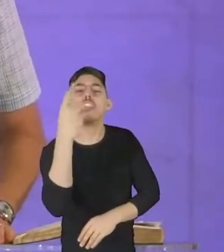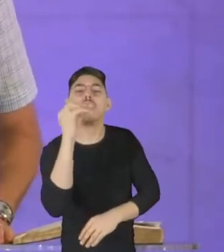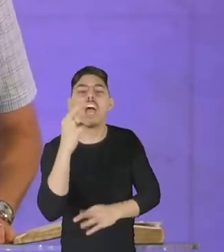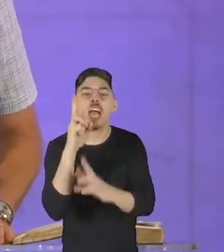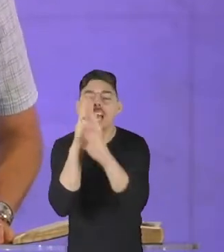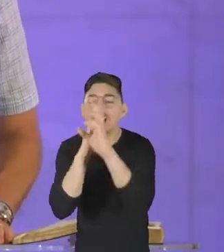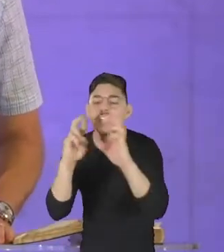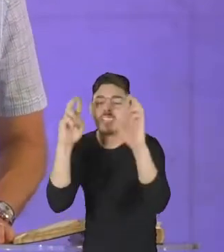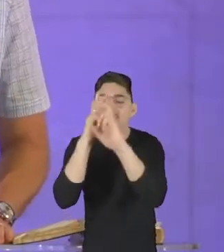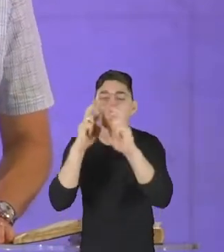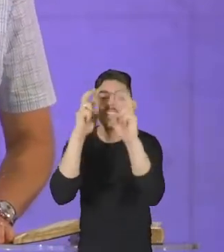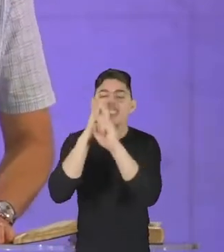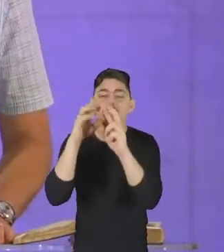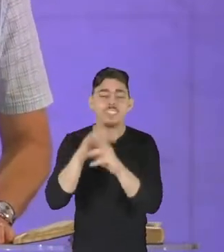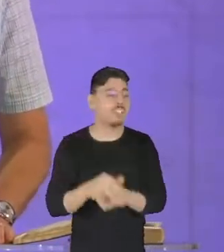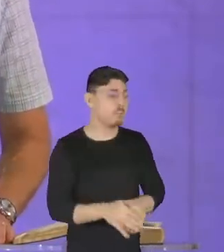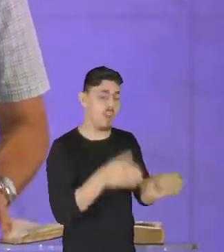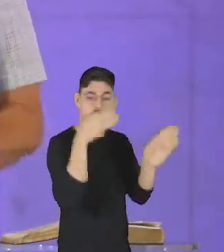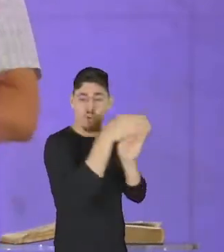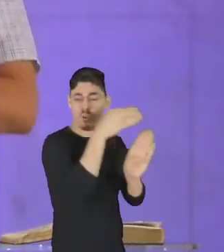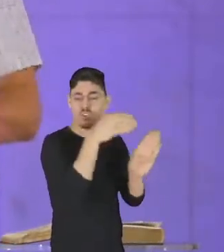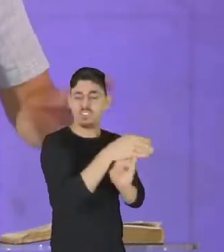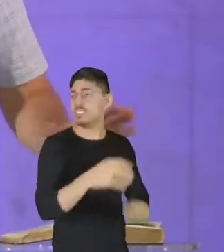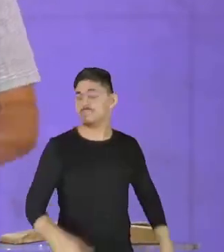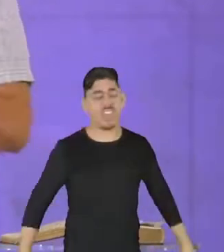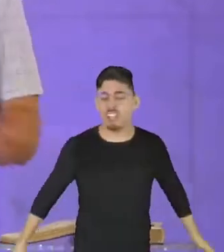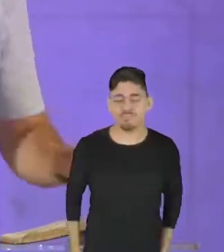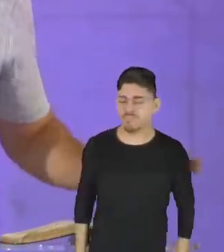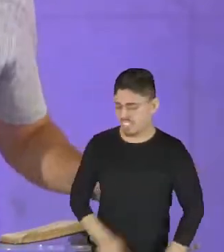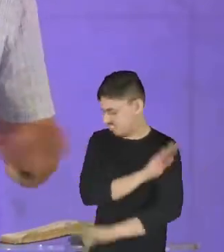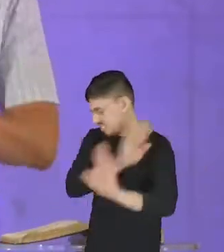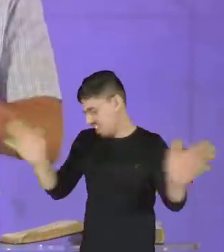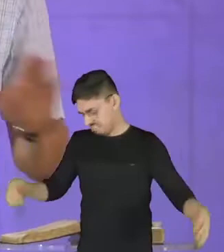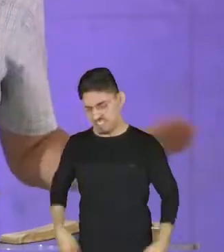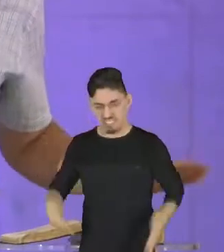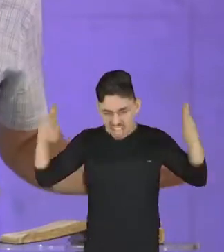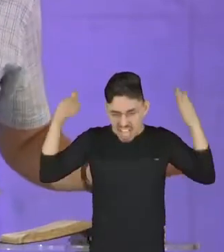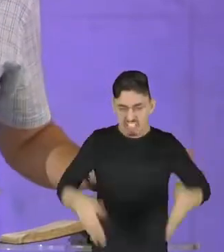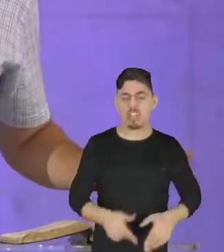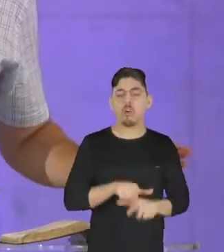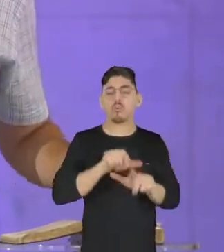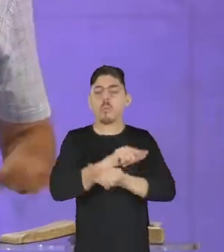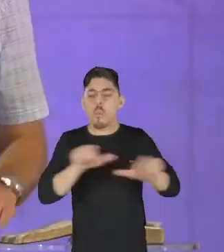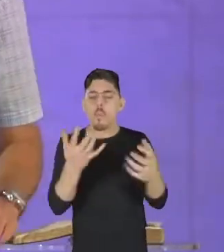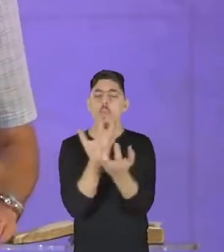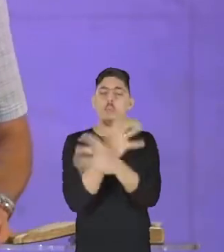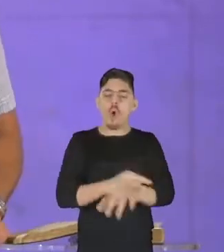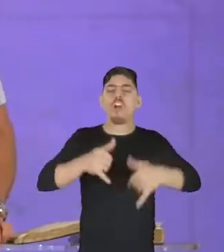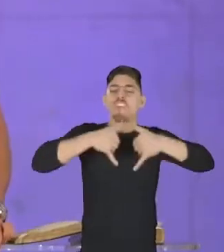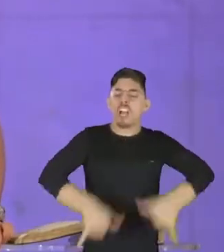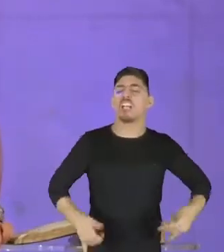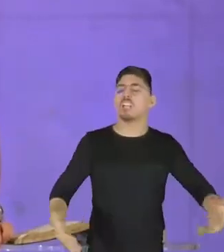as improbabilidades. E então o povo falou assim, então tá bom, então vamos ficar aqui, vamos ficar no deserto. E o